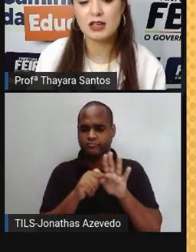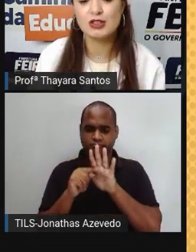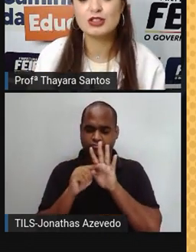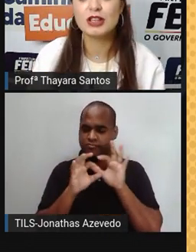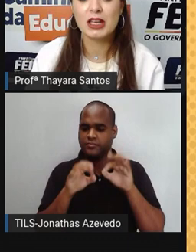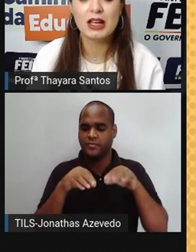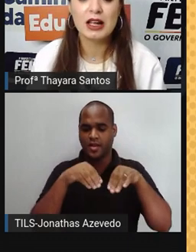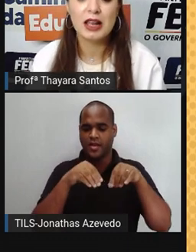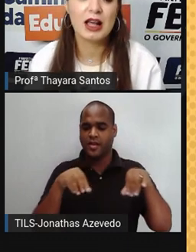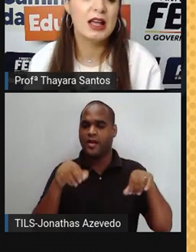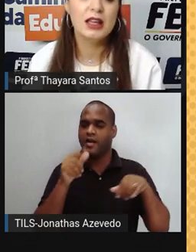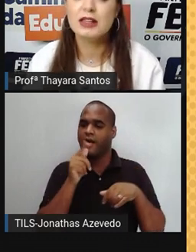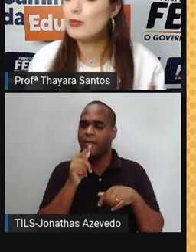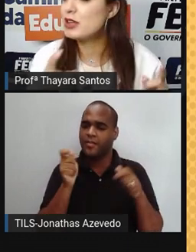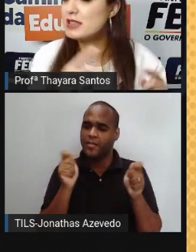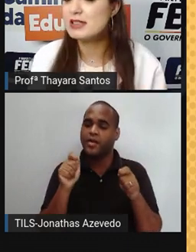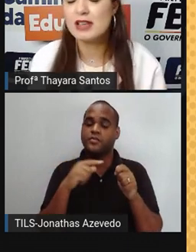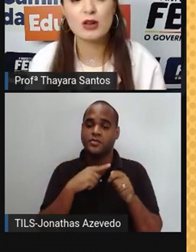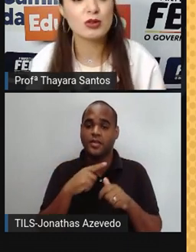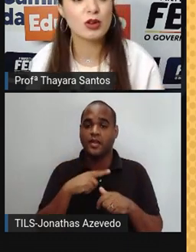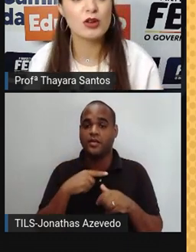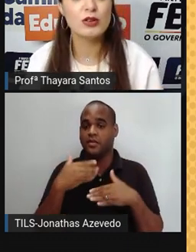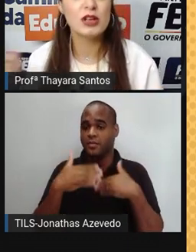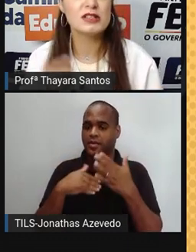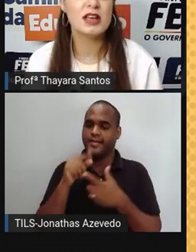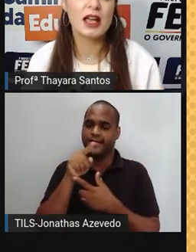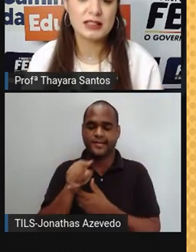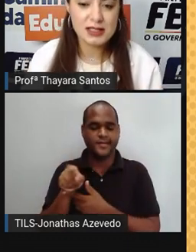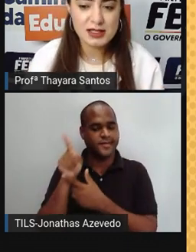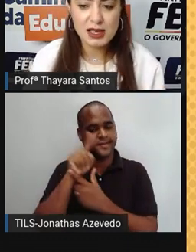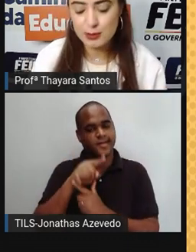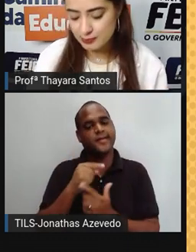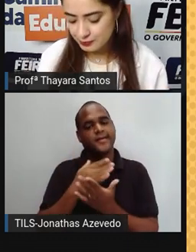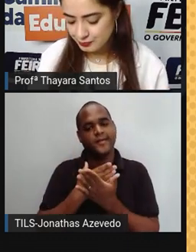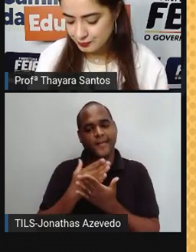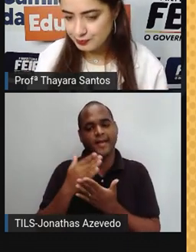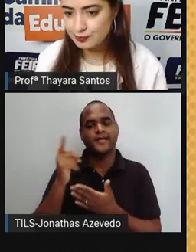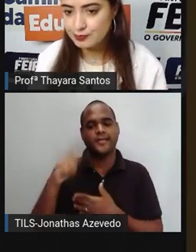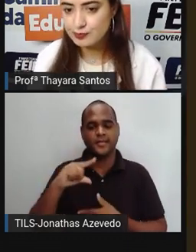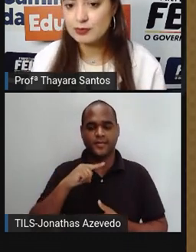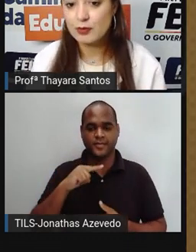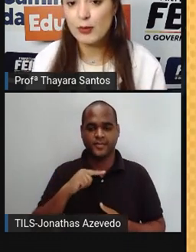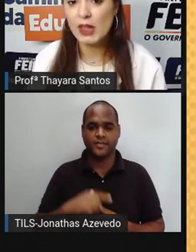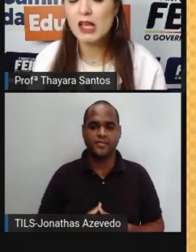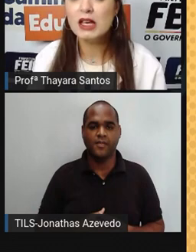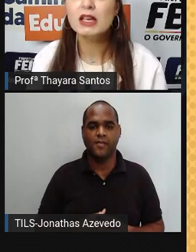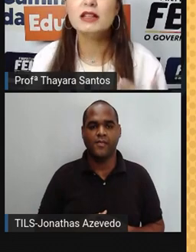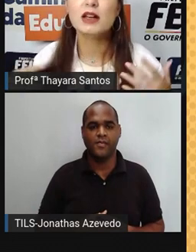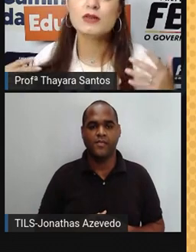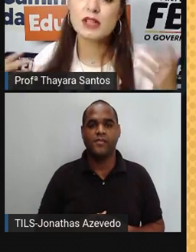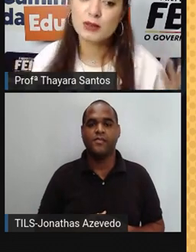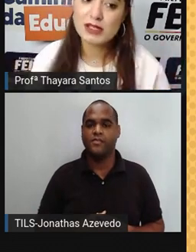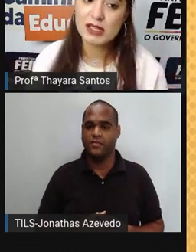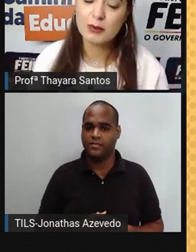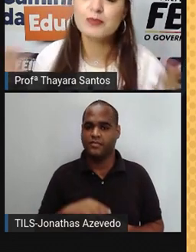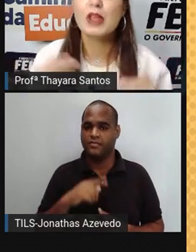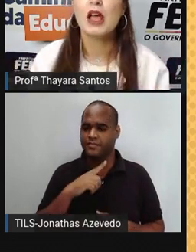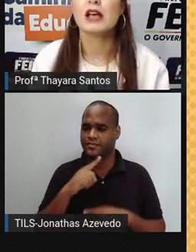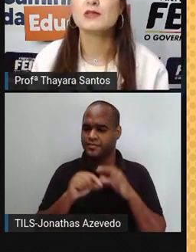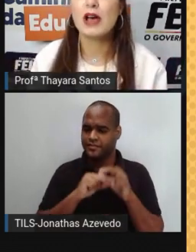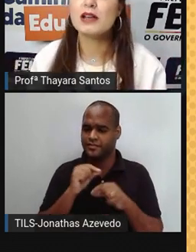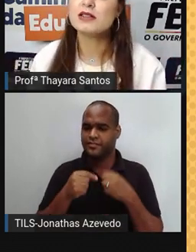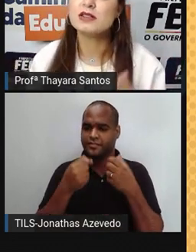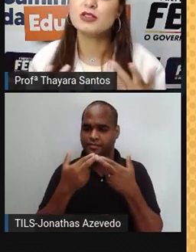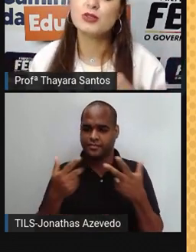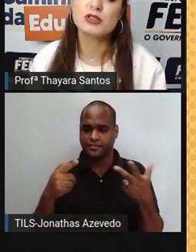água subterrânea que a gente tem lá e depois esse círculo todo se reinicia bom então sendo assim